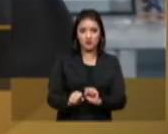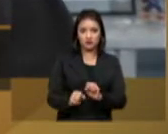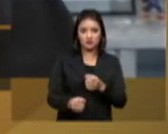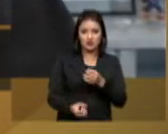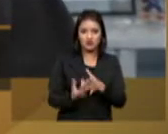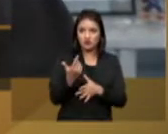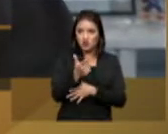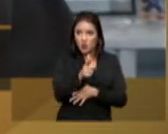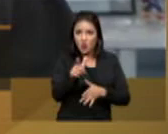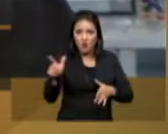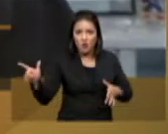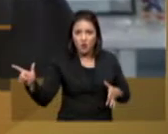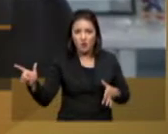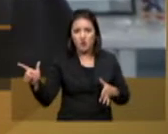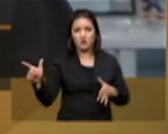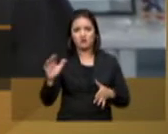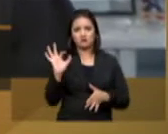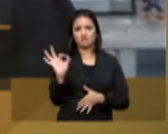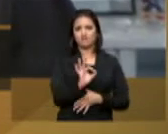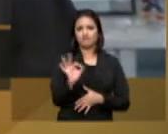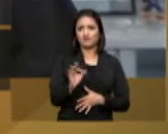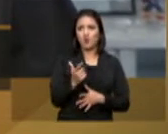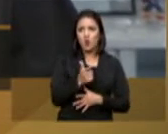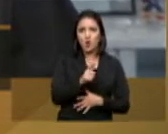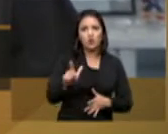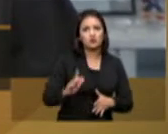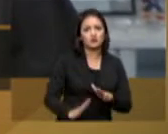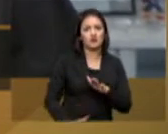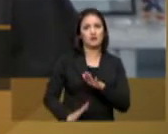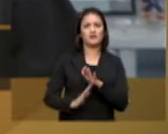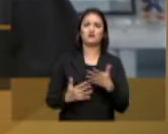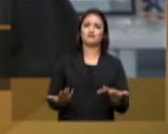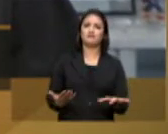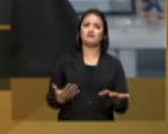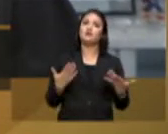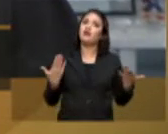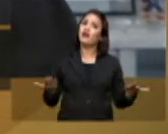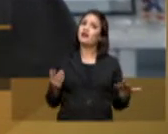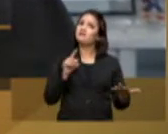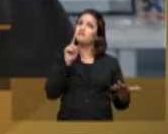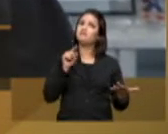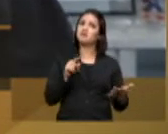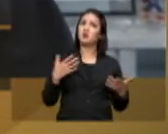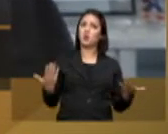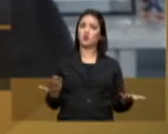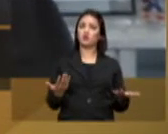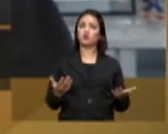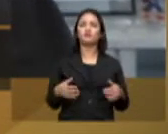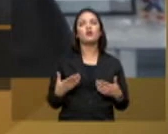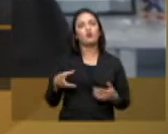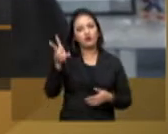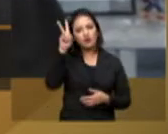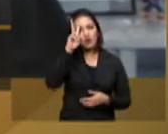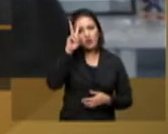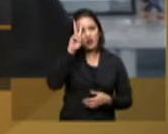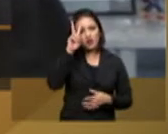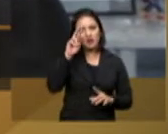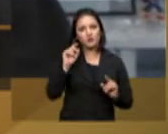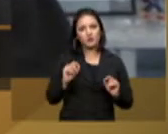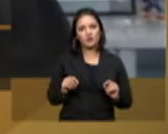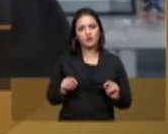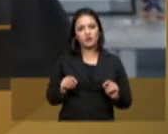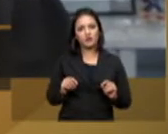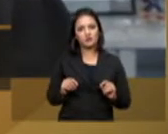outras mitigações? Essa é a questão posta à apreciação de vossas excelências. E aí rememoro aqui a clássica